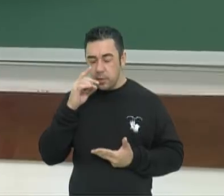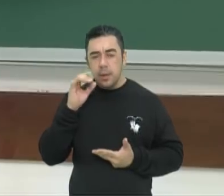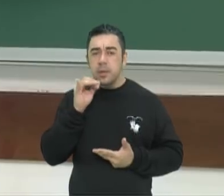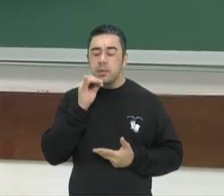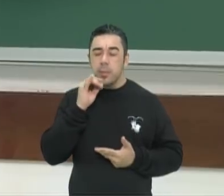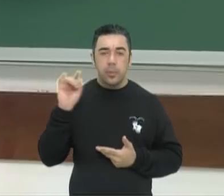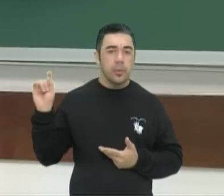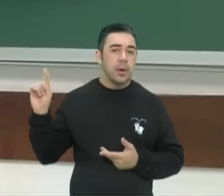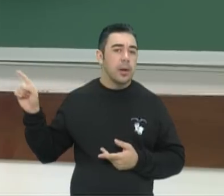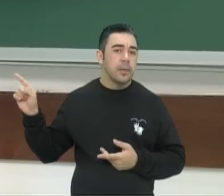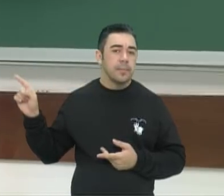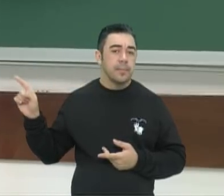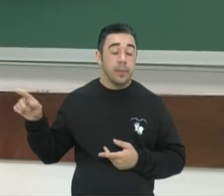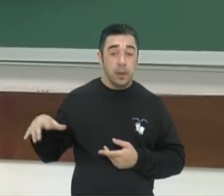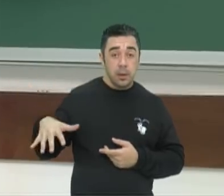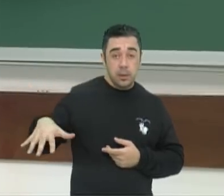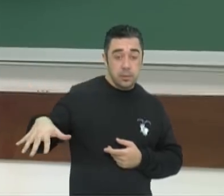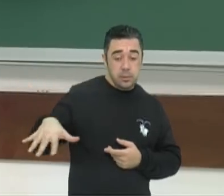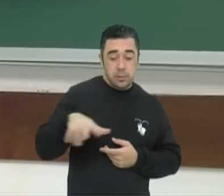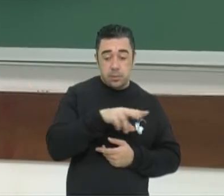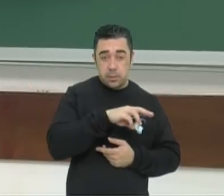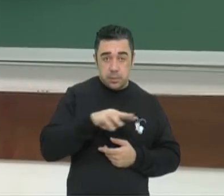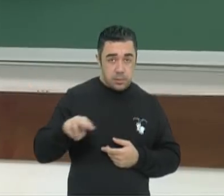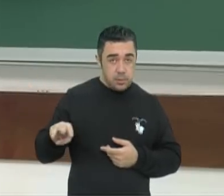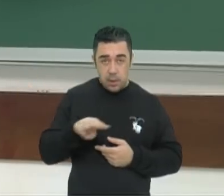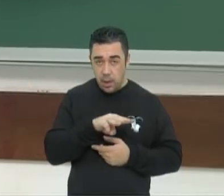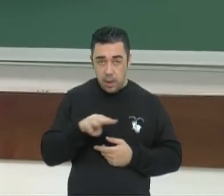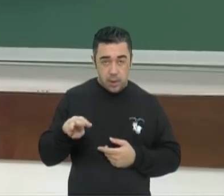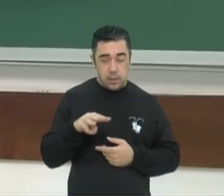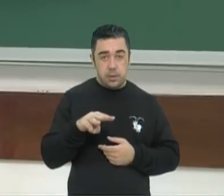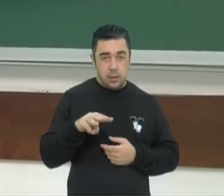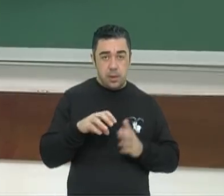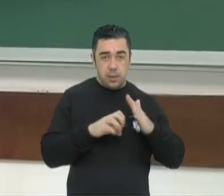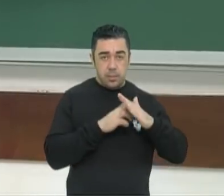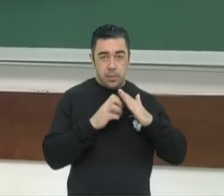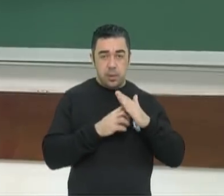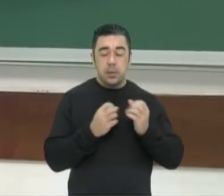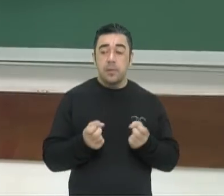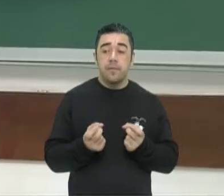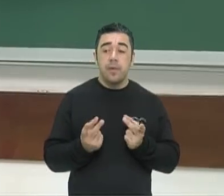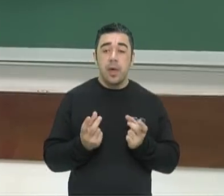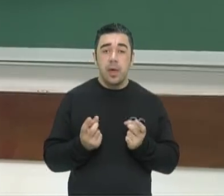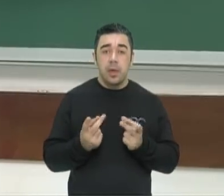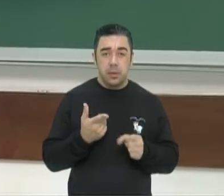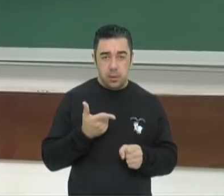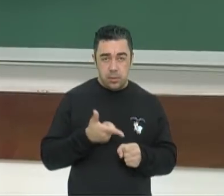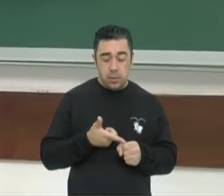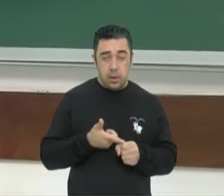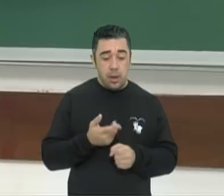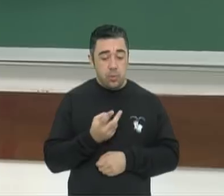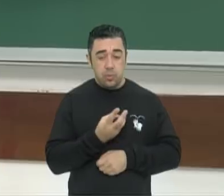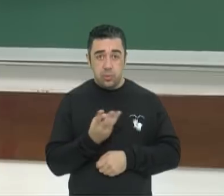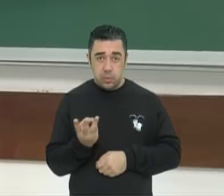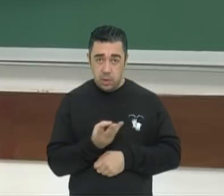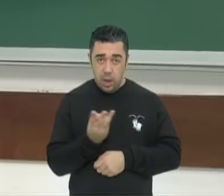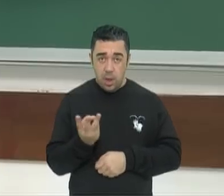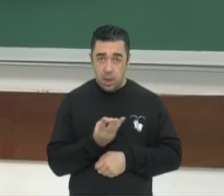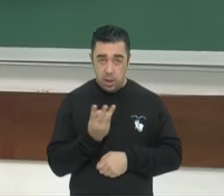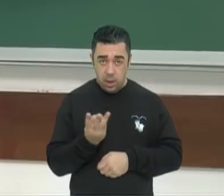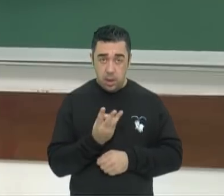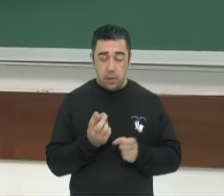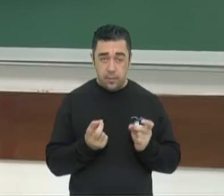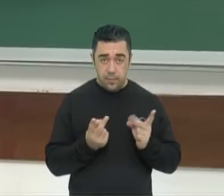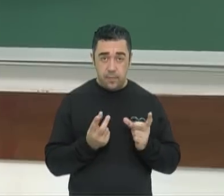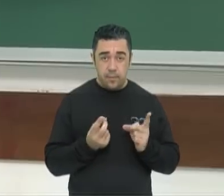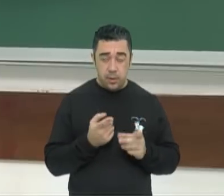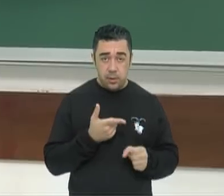como exemplo que essas empresas são fornecedoras de combustível. E as 3 empresas fornecedoras de